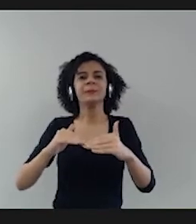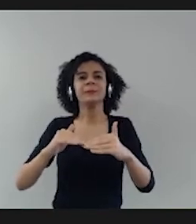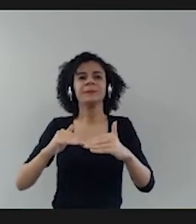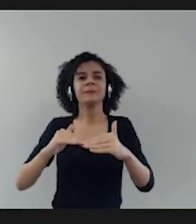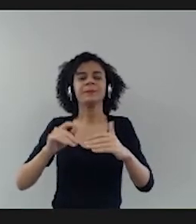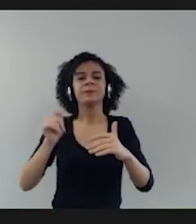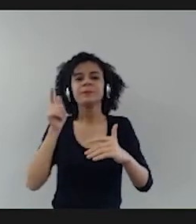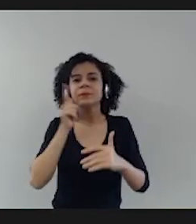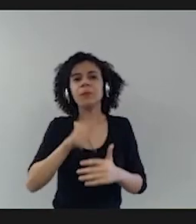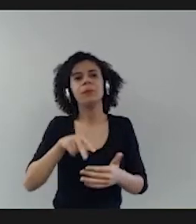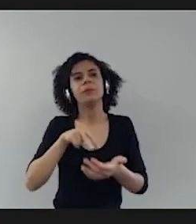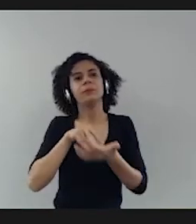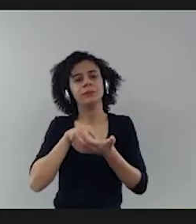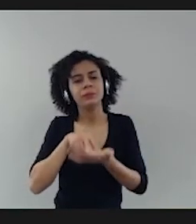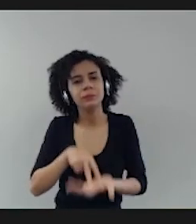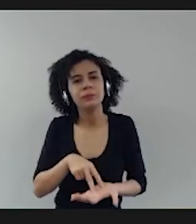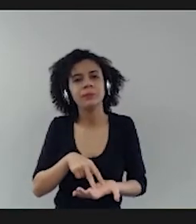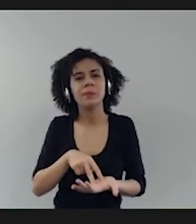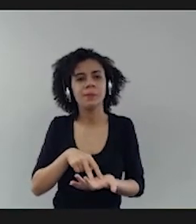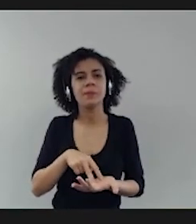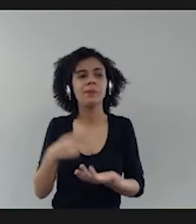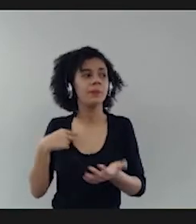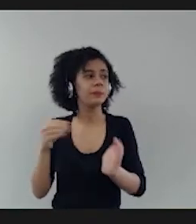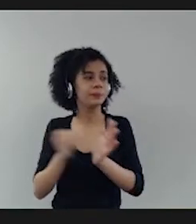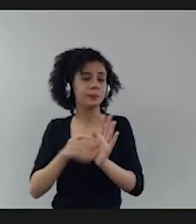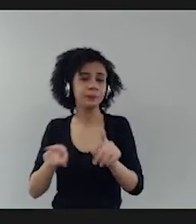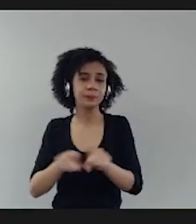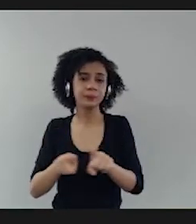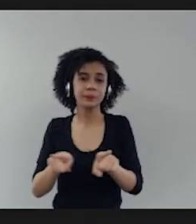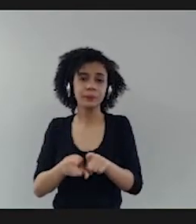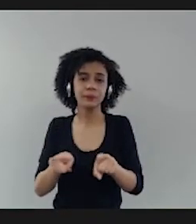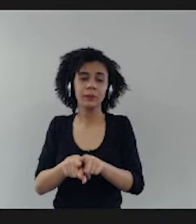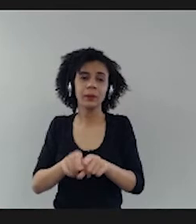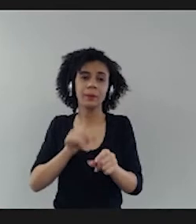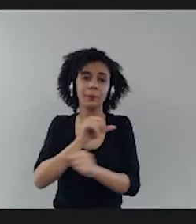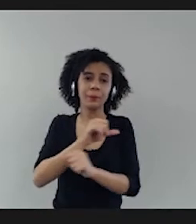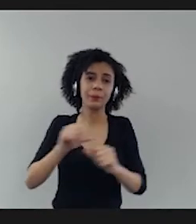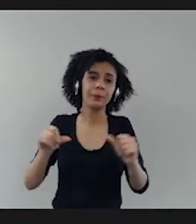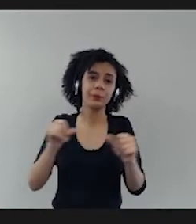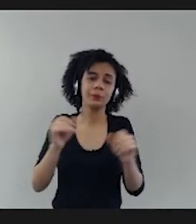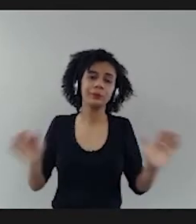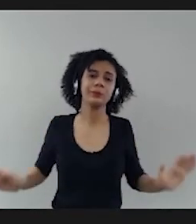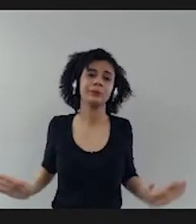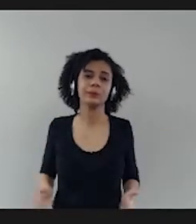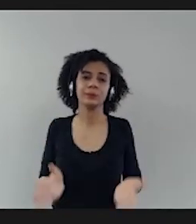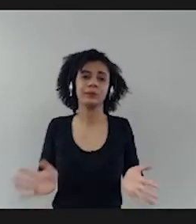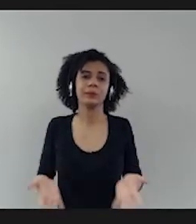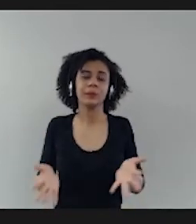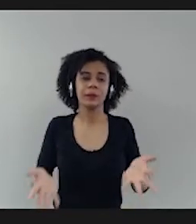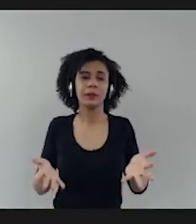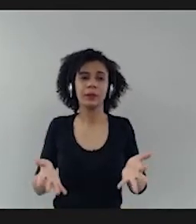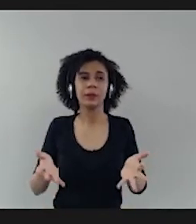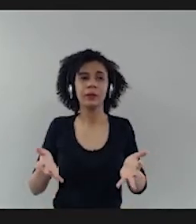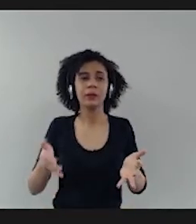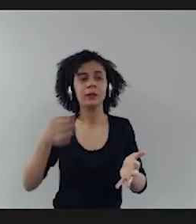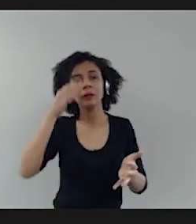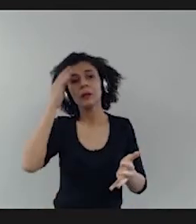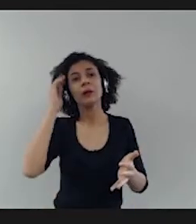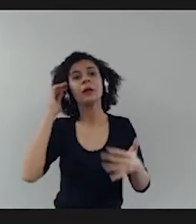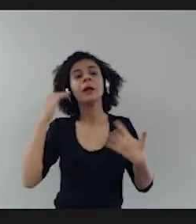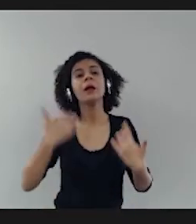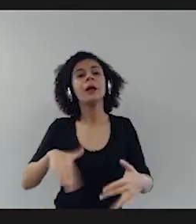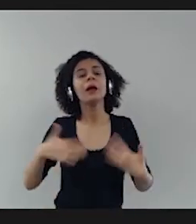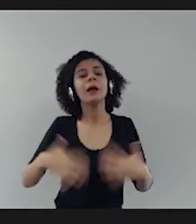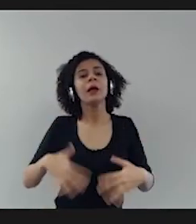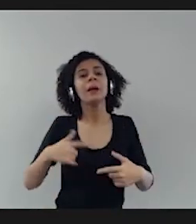elas continuarão a existir. Eu trouxe aqui algumas mudanças promovidas por algumas crises